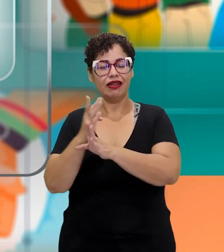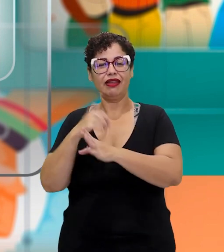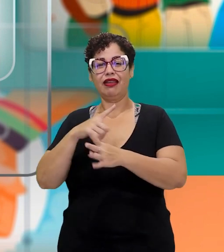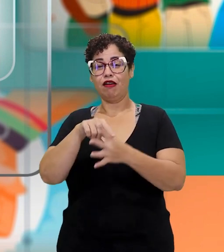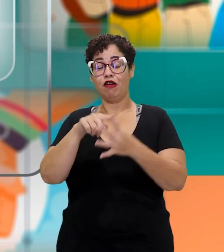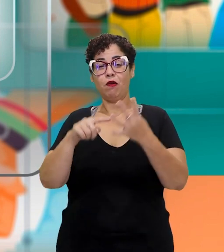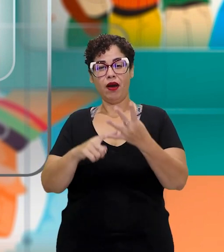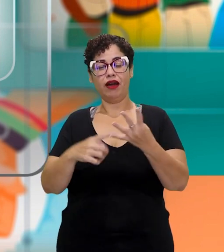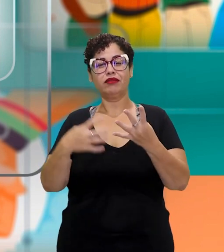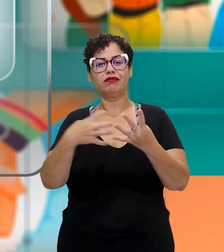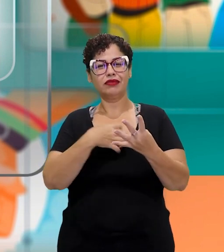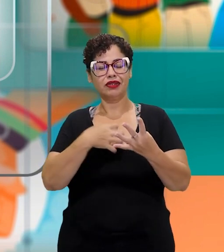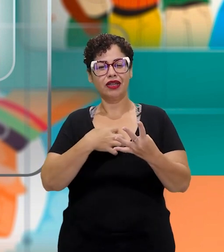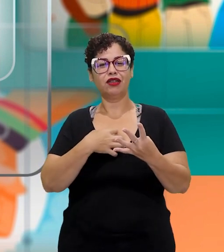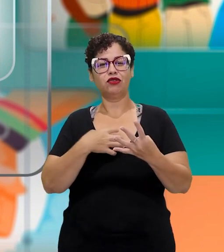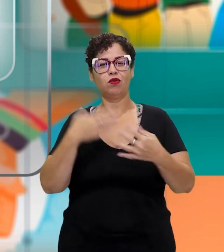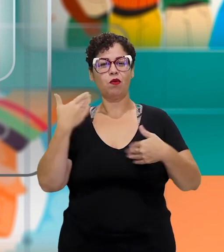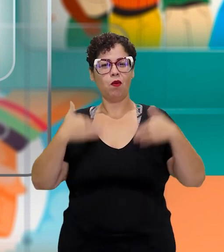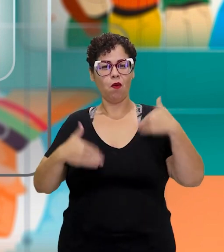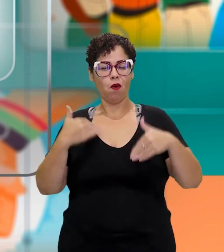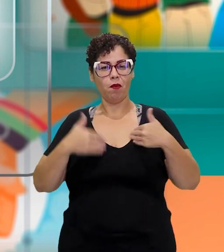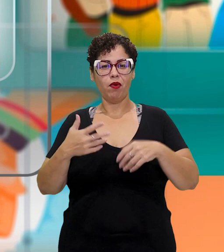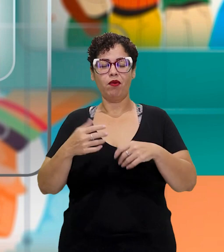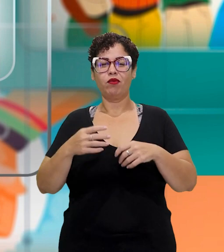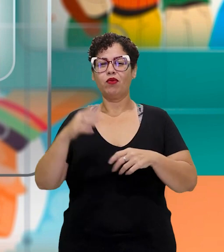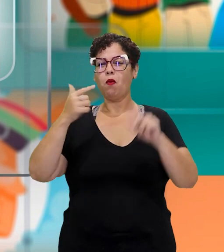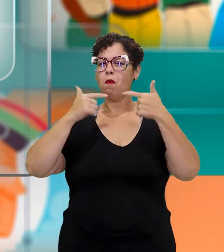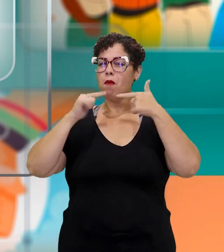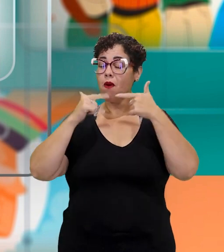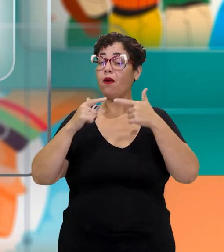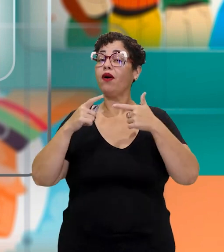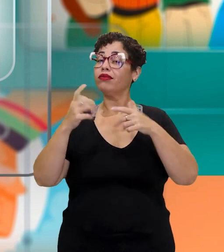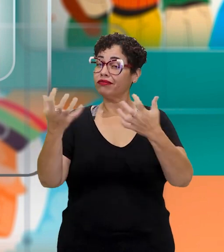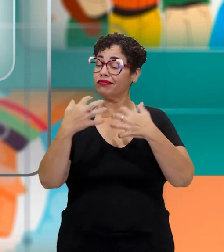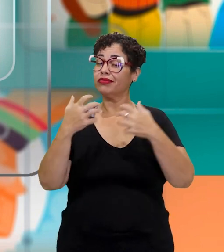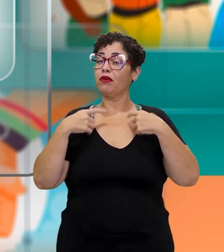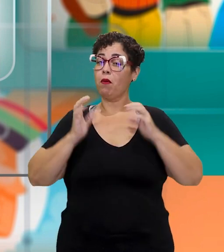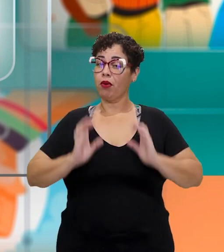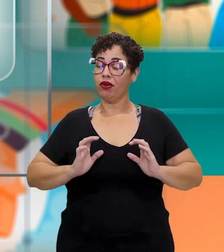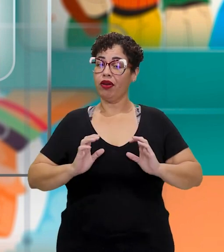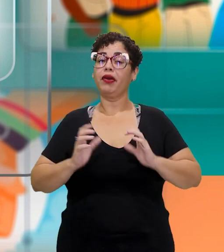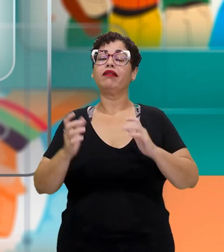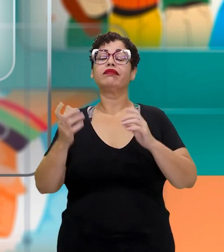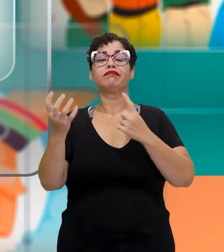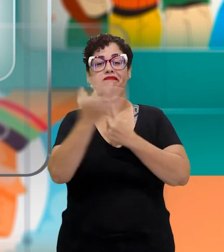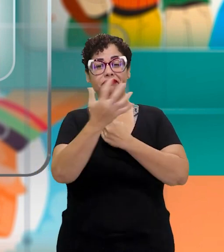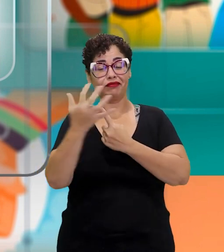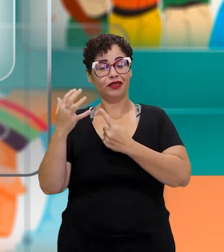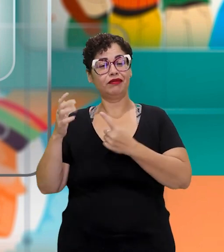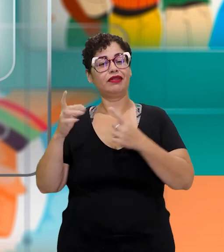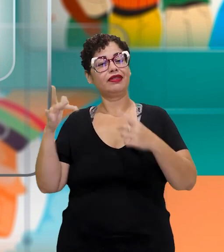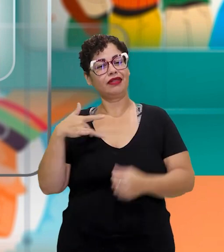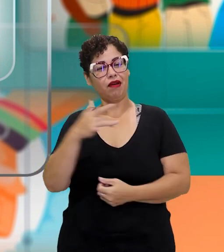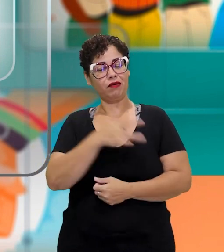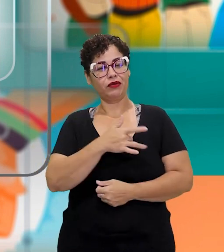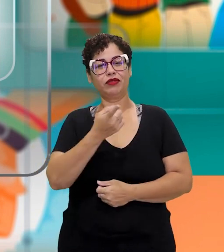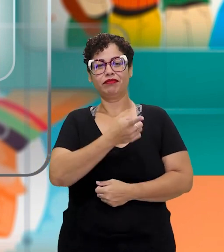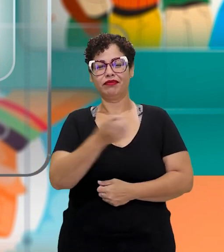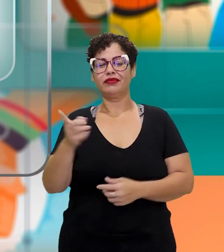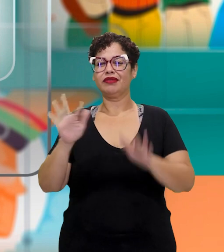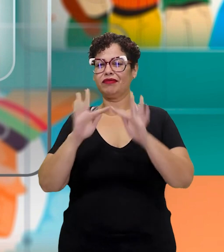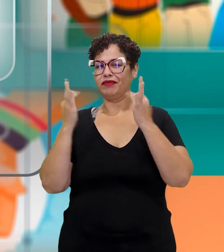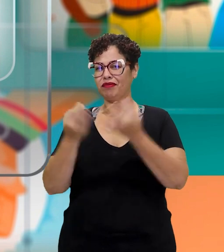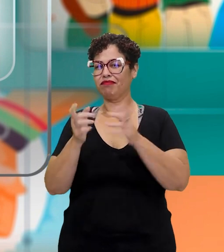identificou esses 4 humores corporais que influenciavam o comportamento e a saúde das pessoas, e os quais